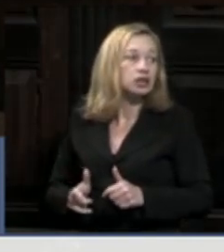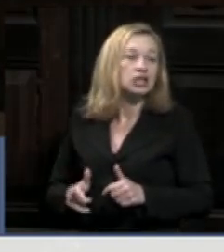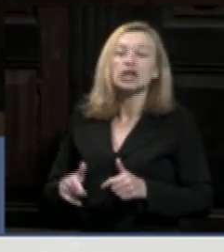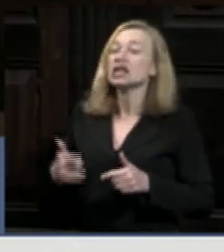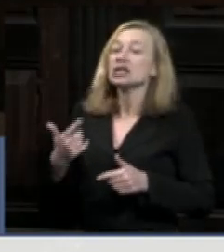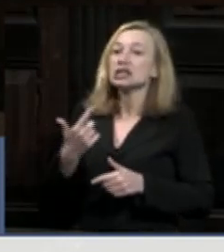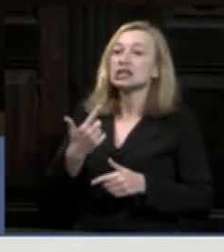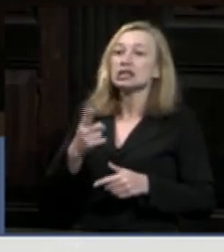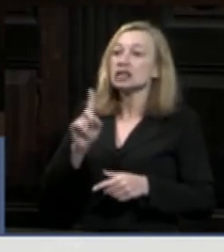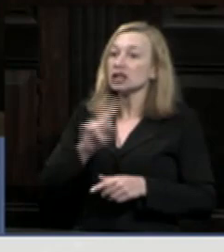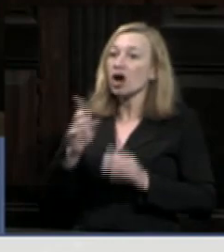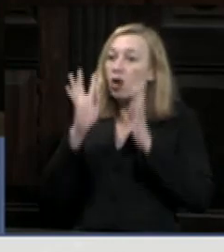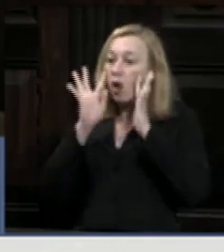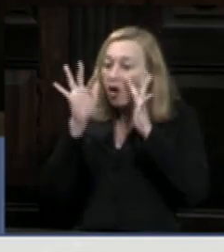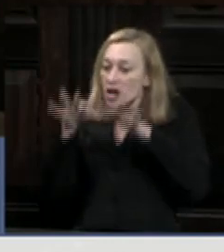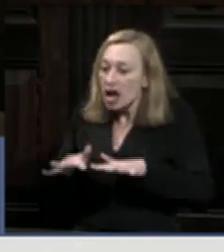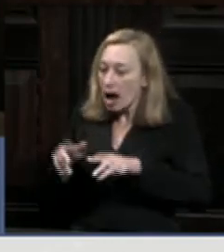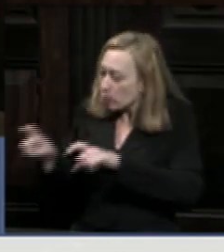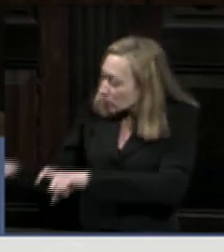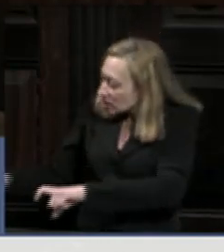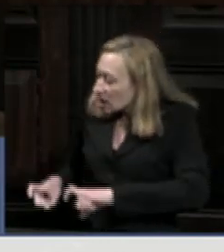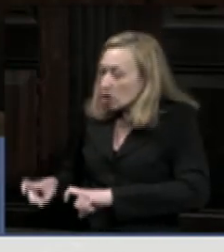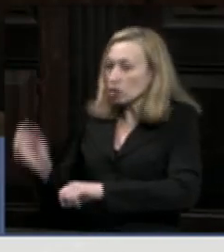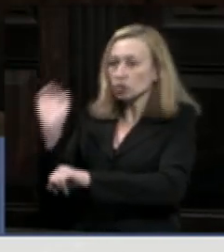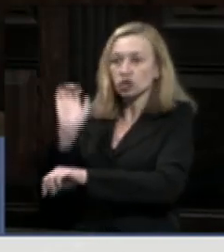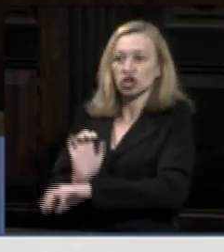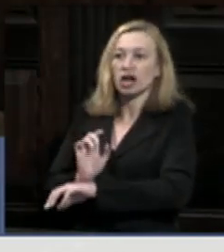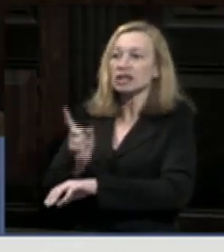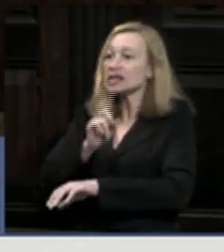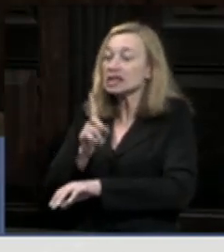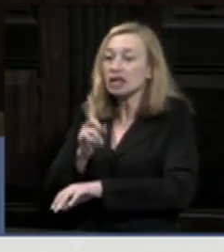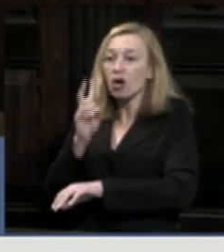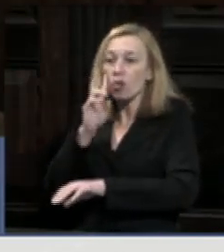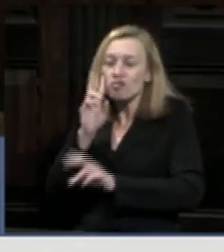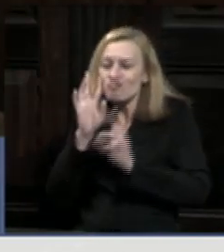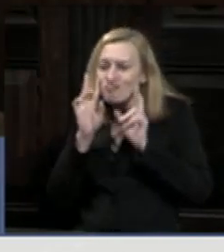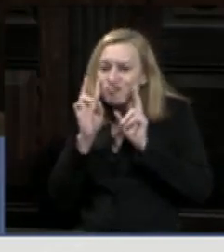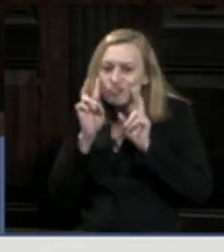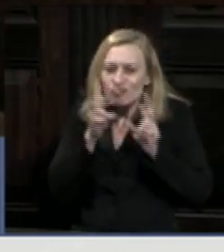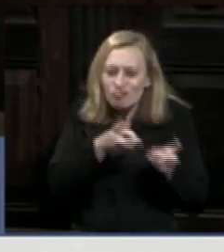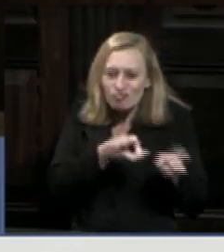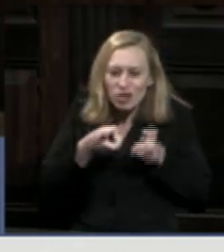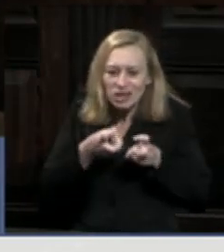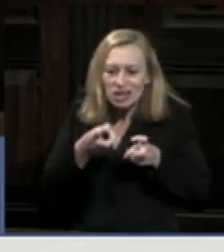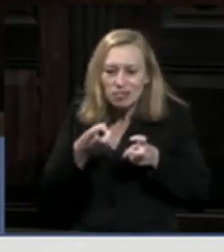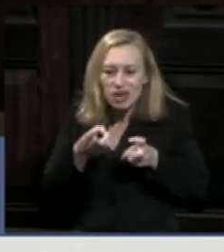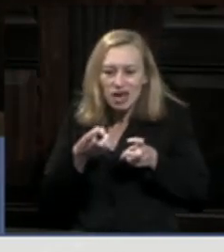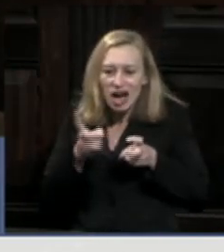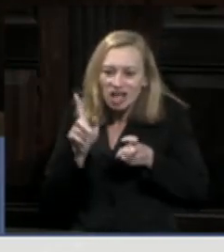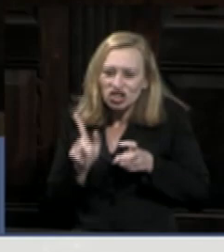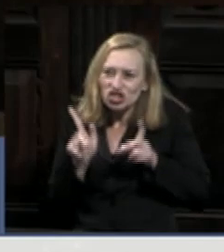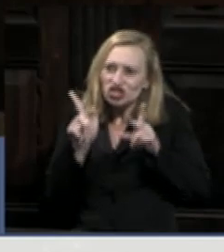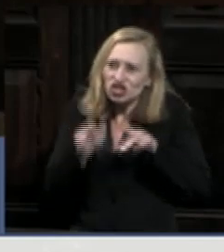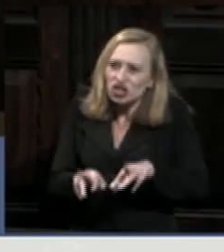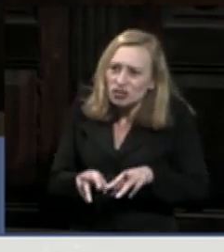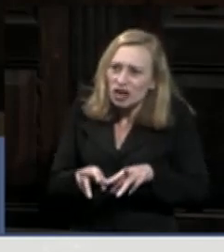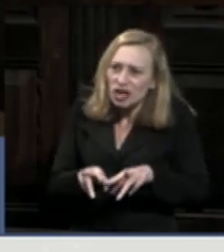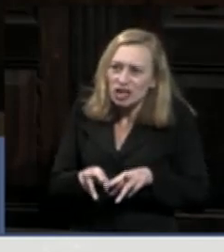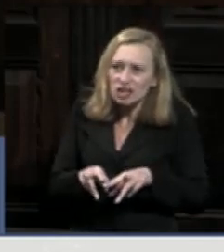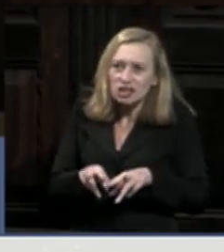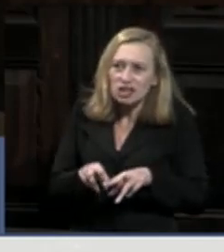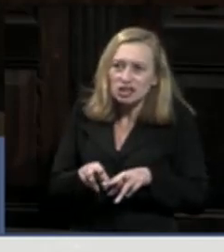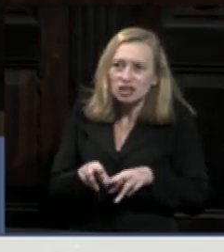o interior do estado se não se perceber as diferenças de vocações e potencialidades